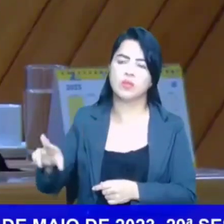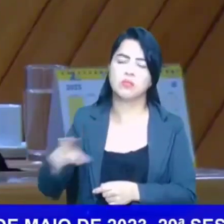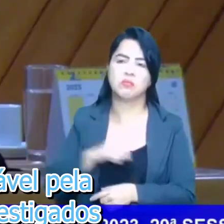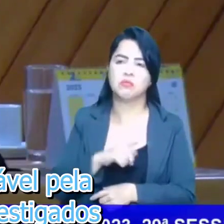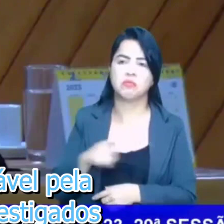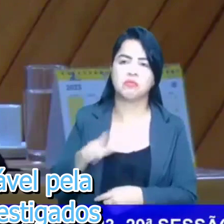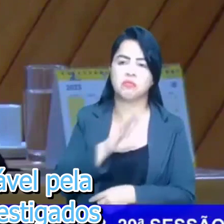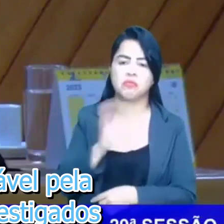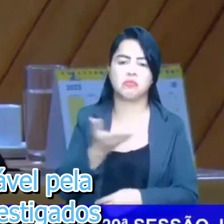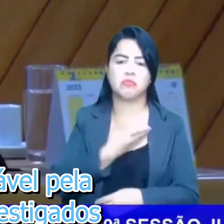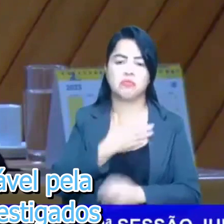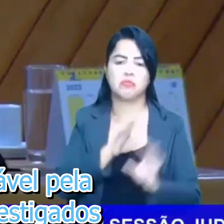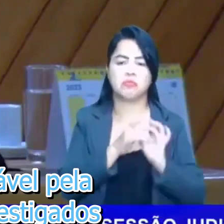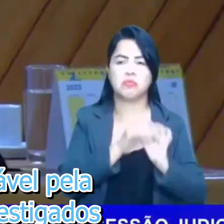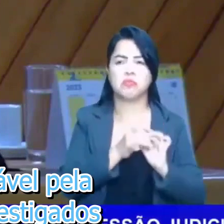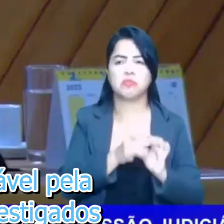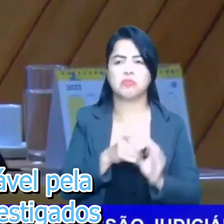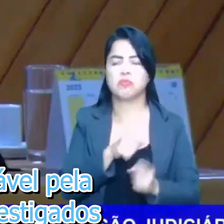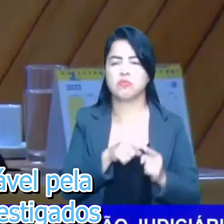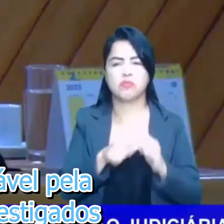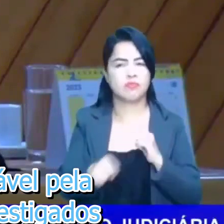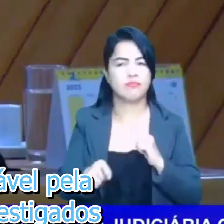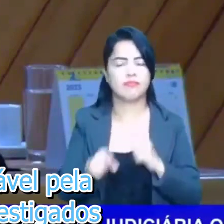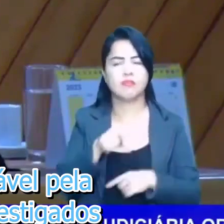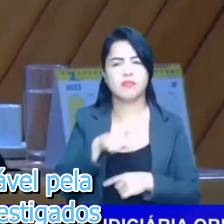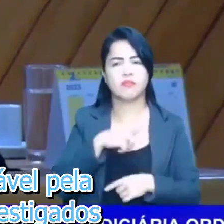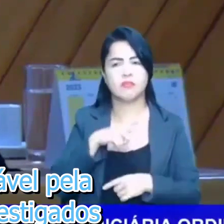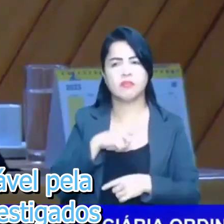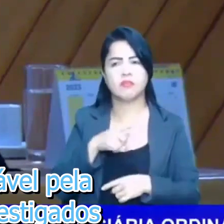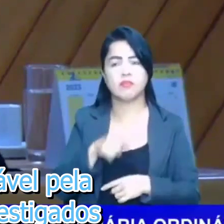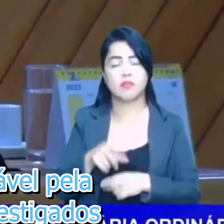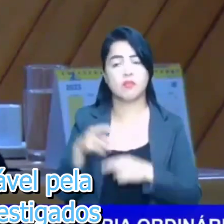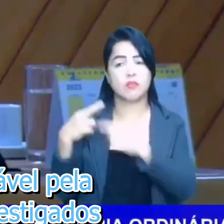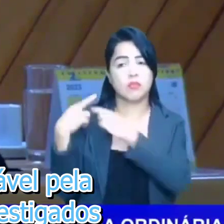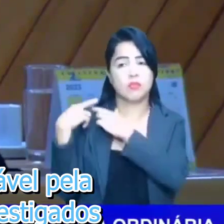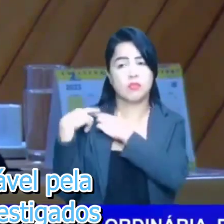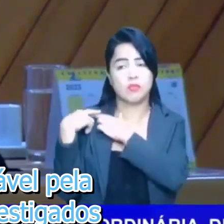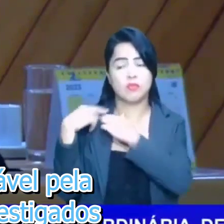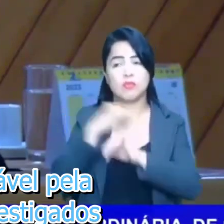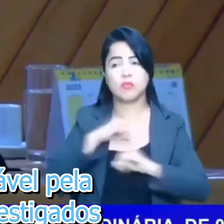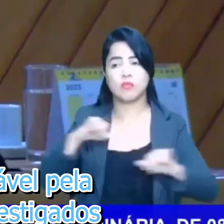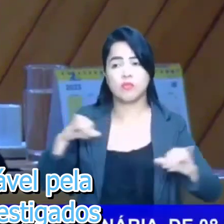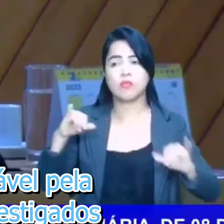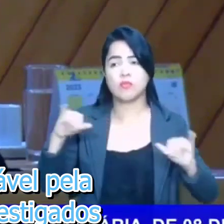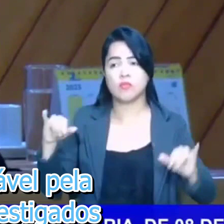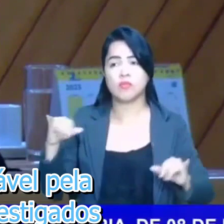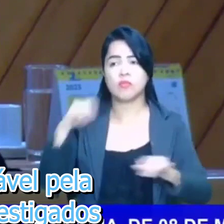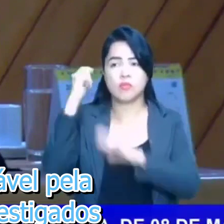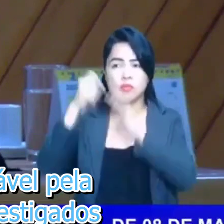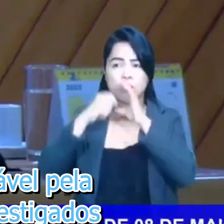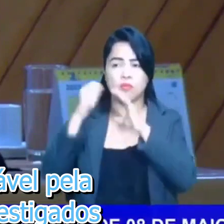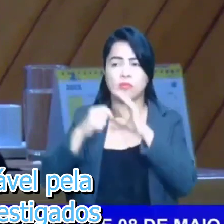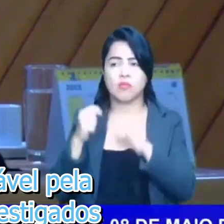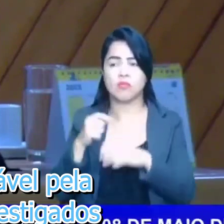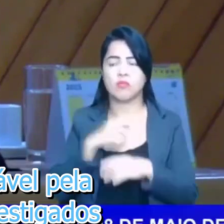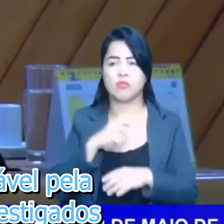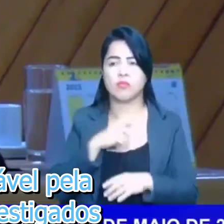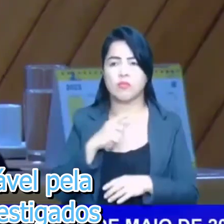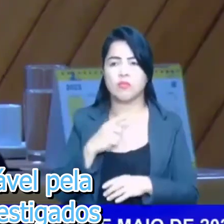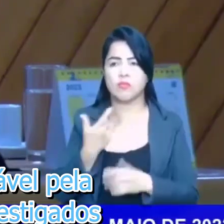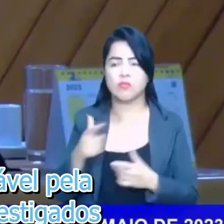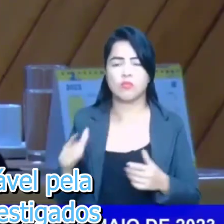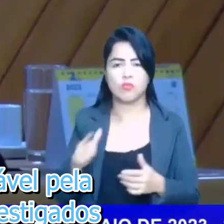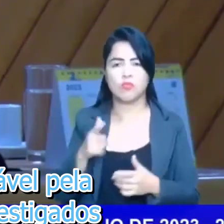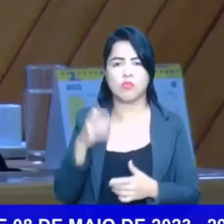autos, e que ela se refere à declaração dele de ser o responsável pela divulgação do vídeo, sem prejudicar